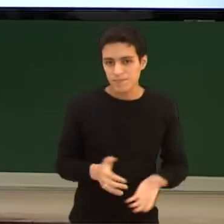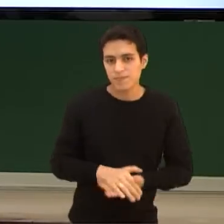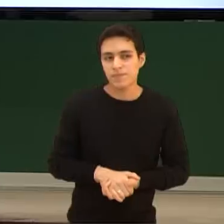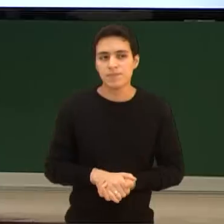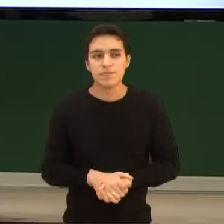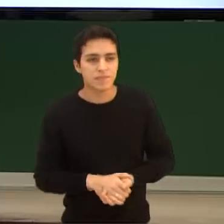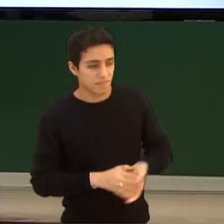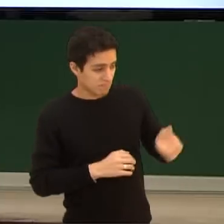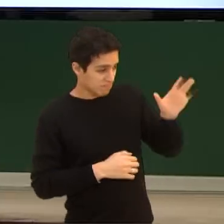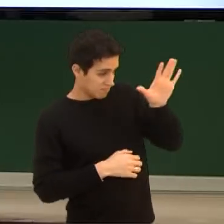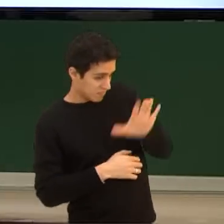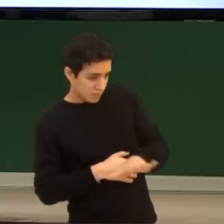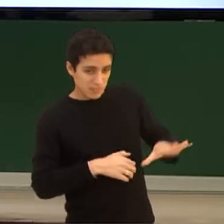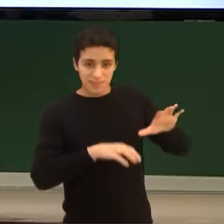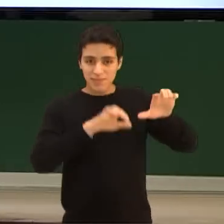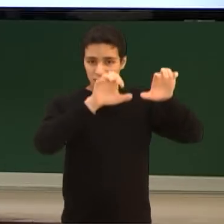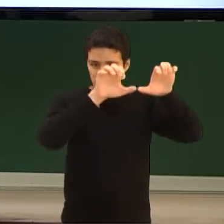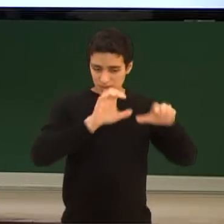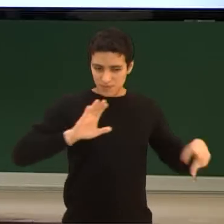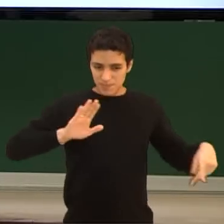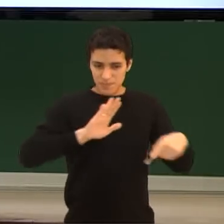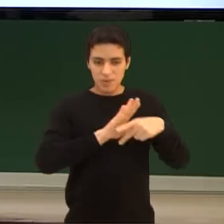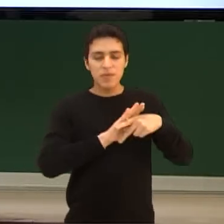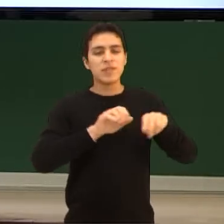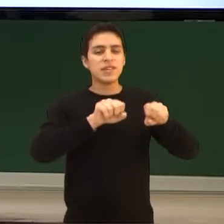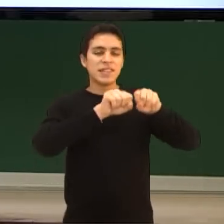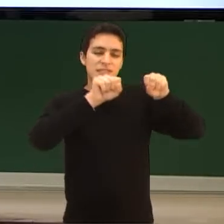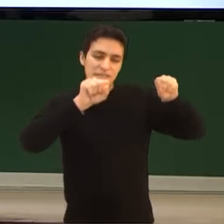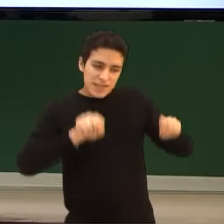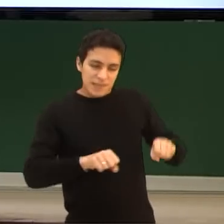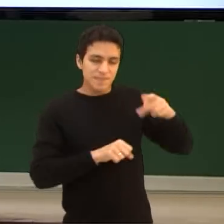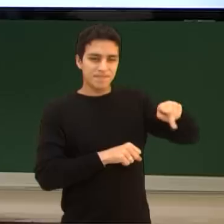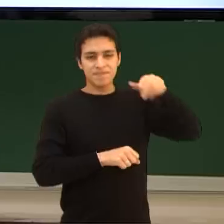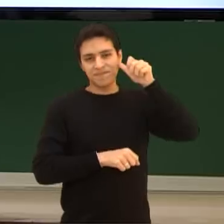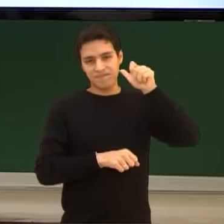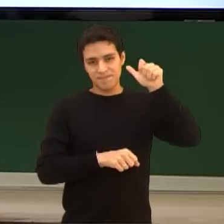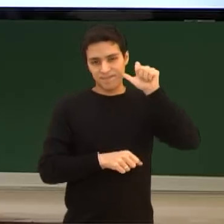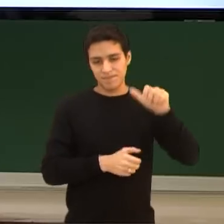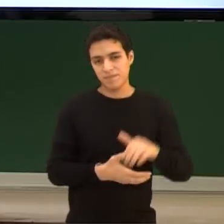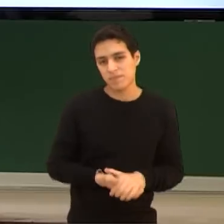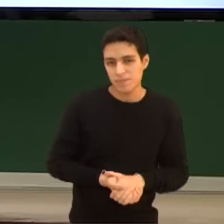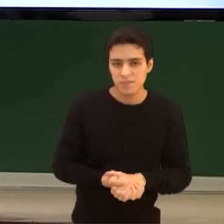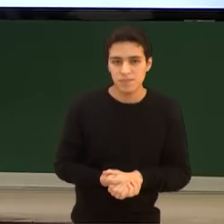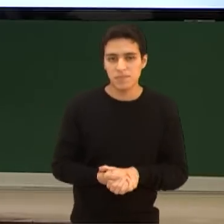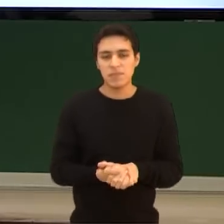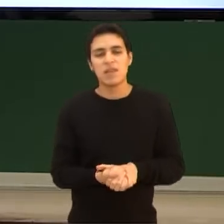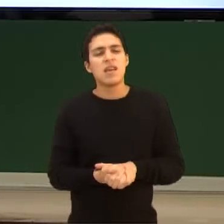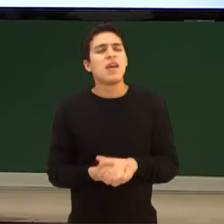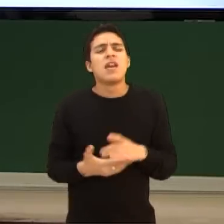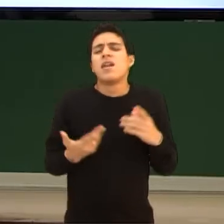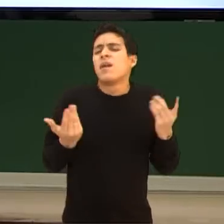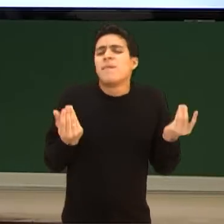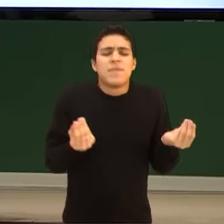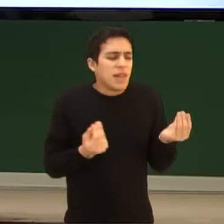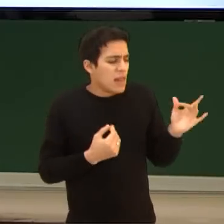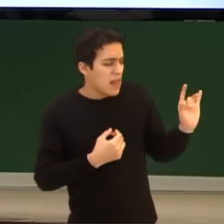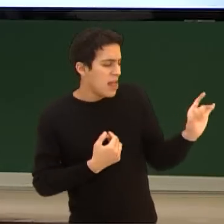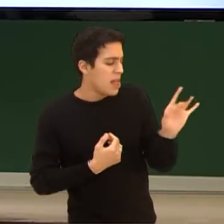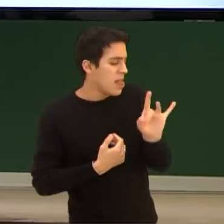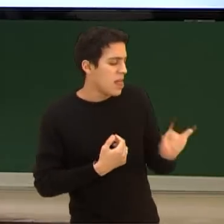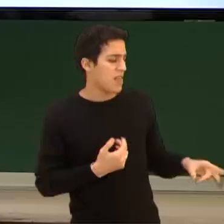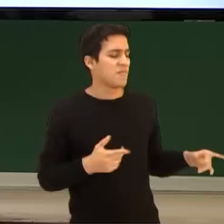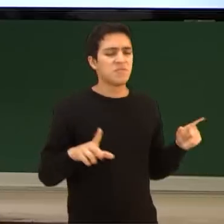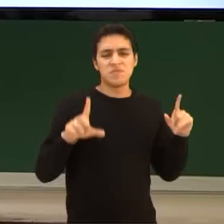novamente. Então, essas são as estruturas do sistema genital feminino. Mas para que serve cada uma